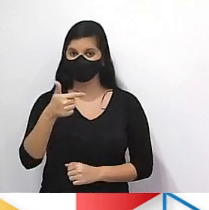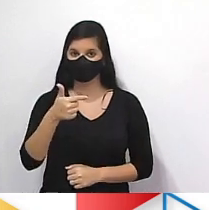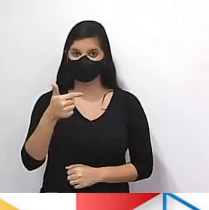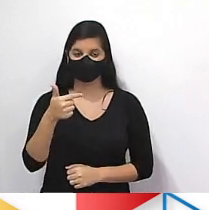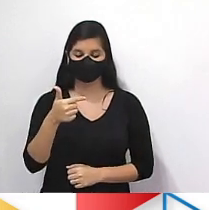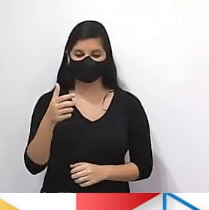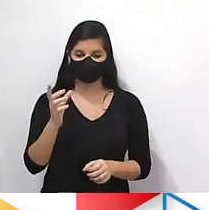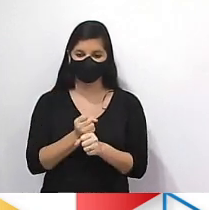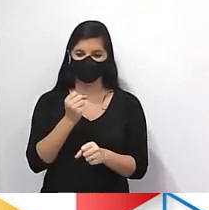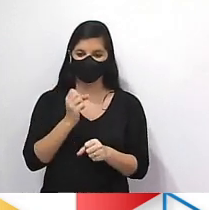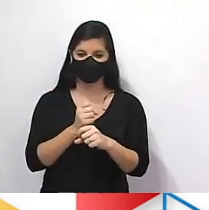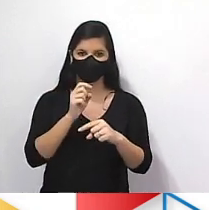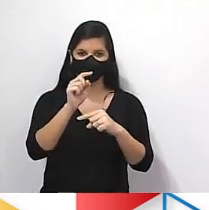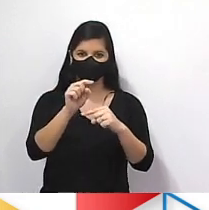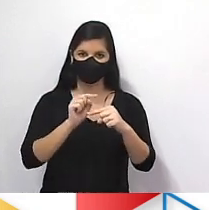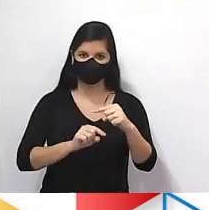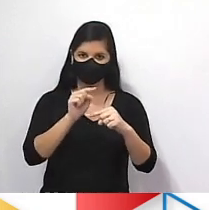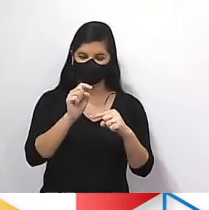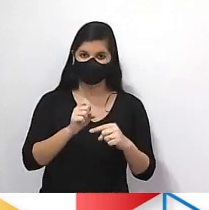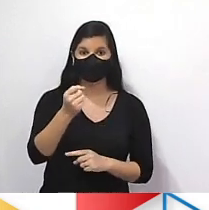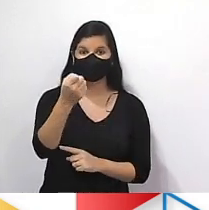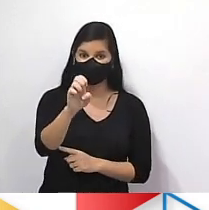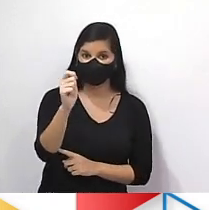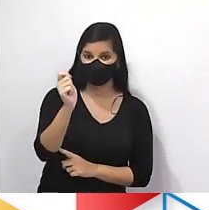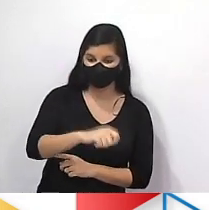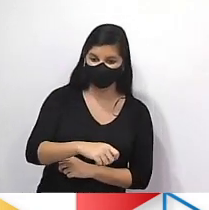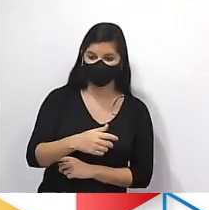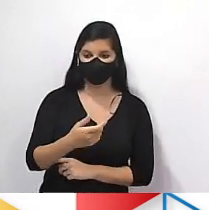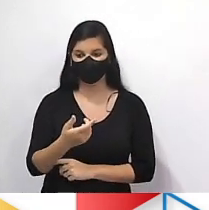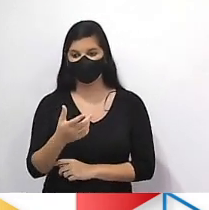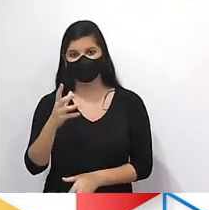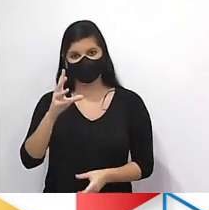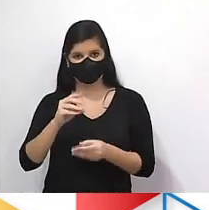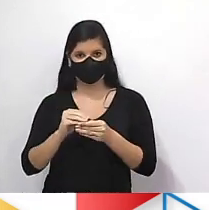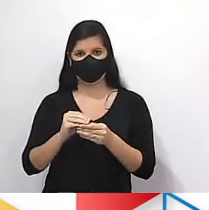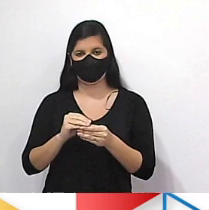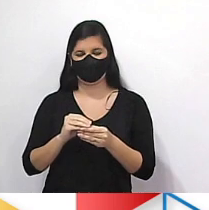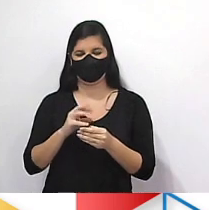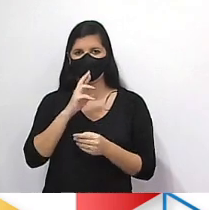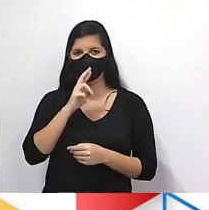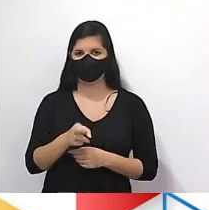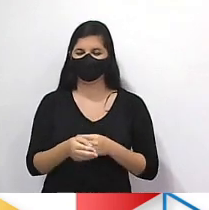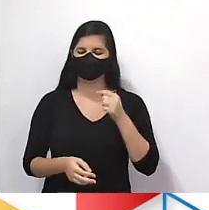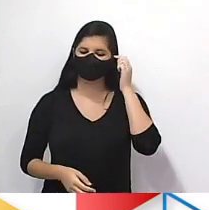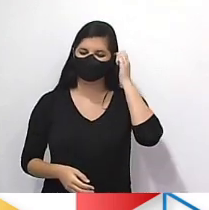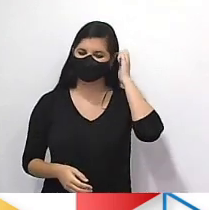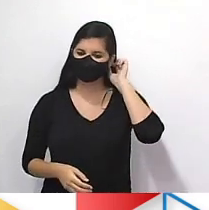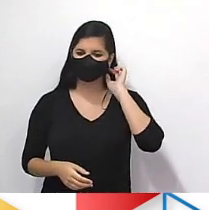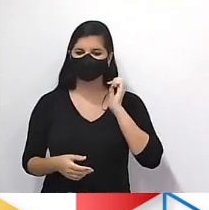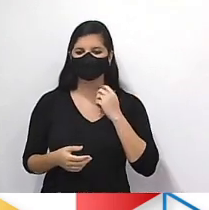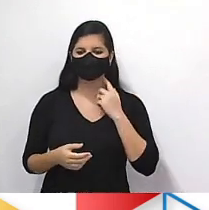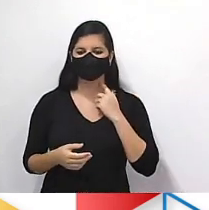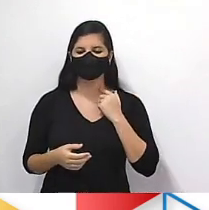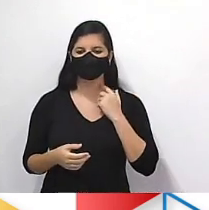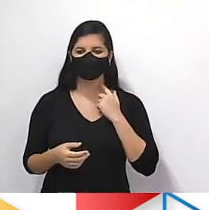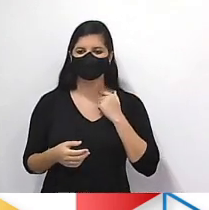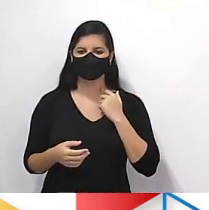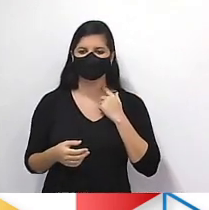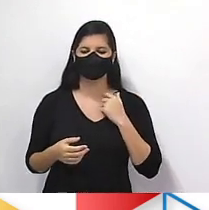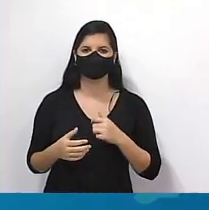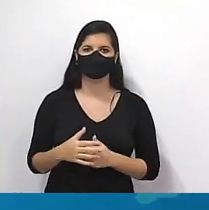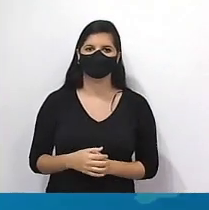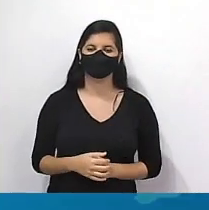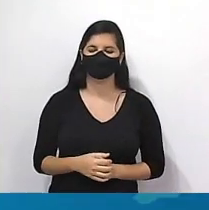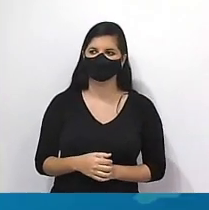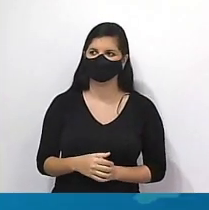nossa é calcula as frações. Se possível, simplifique o resultado. Por que ele fala isso? Traz para mim, por favor, Manuel.